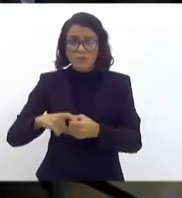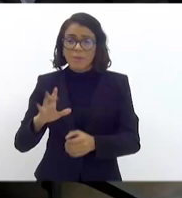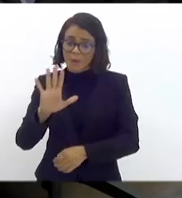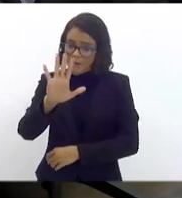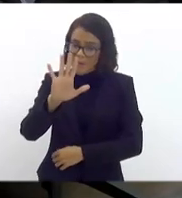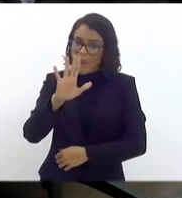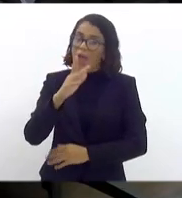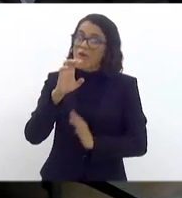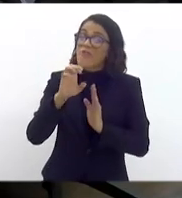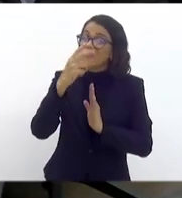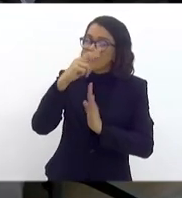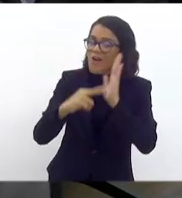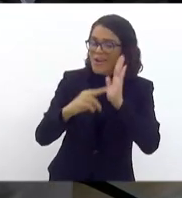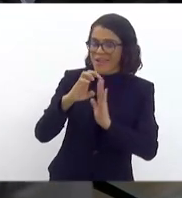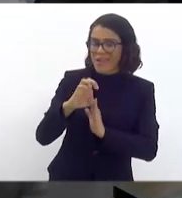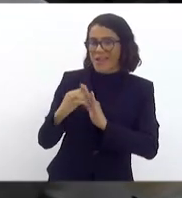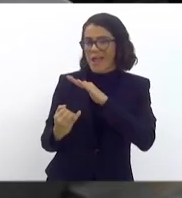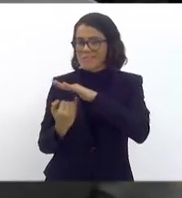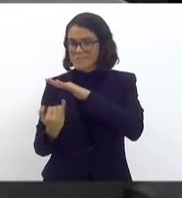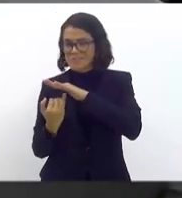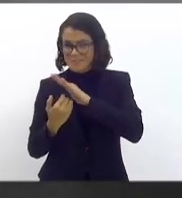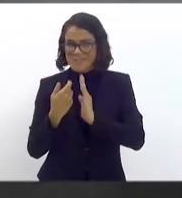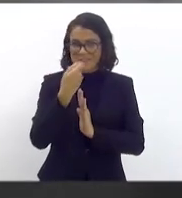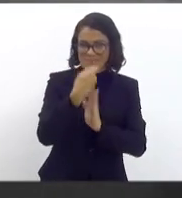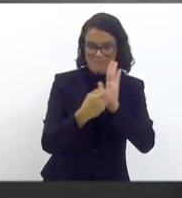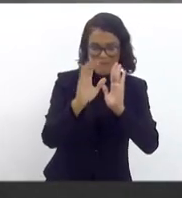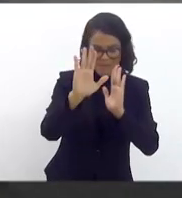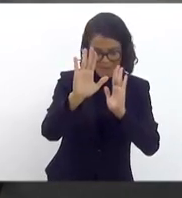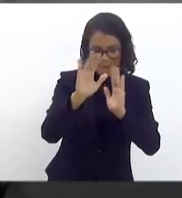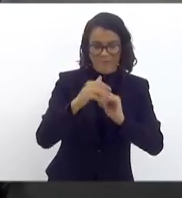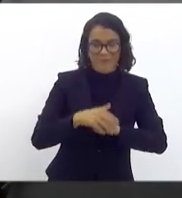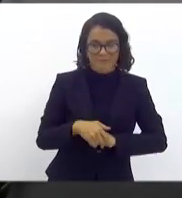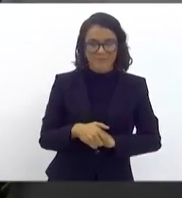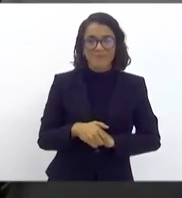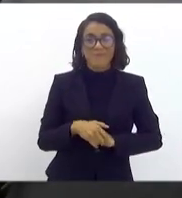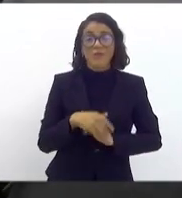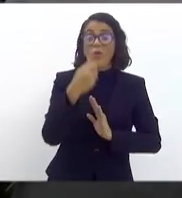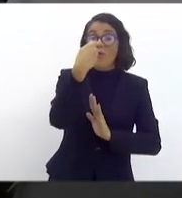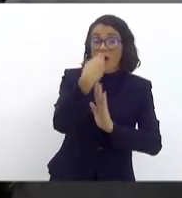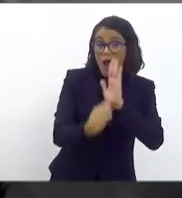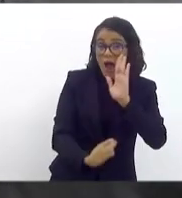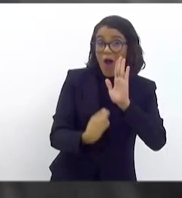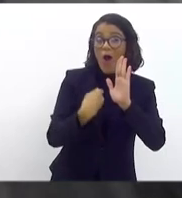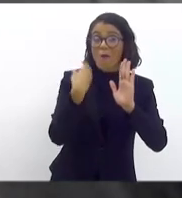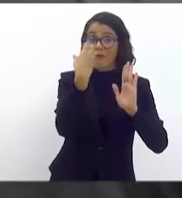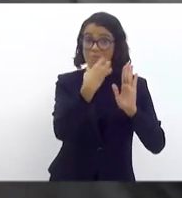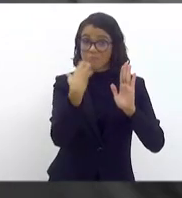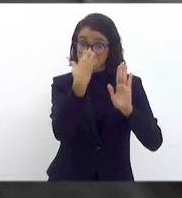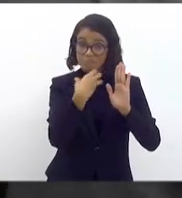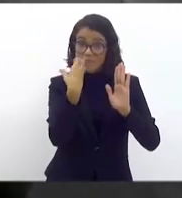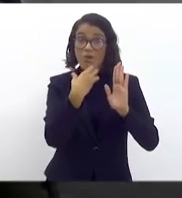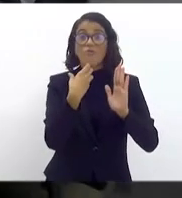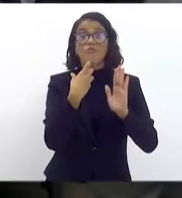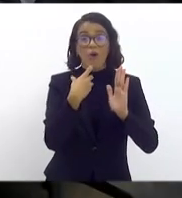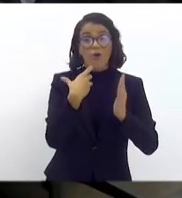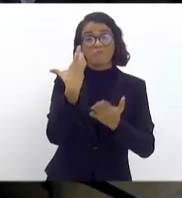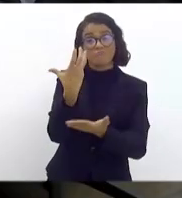que o ECAD disse. Fábio, eu vou ler o que o ECAD disse em breves palavras, presidente. Se uma obra ou fonograma for